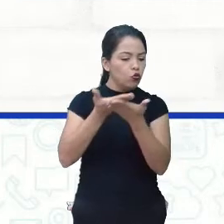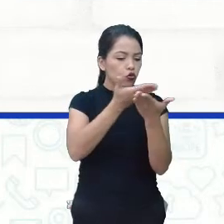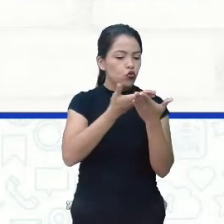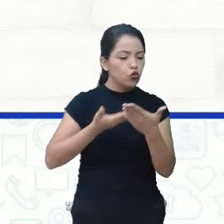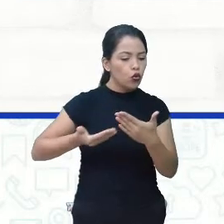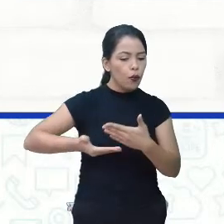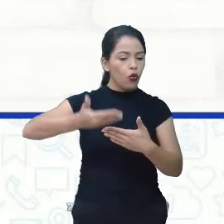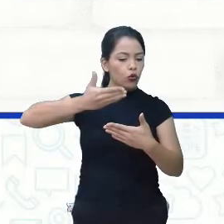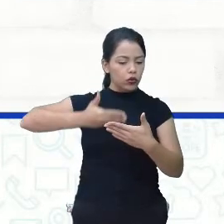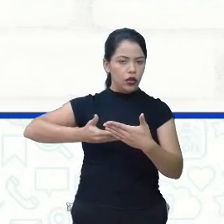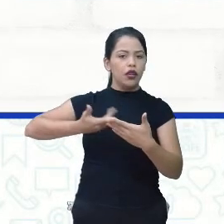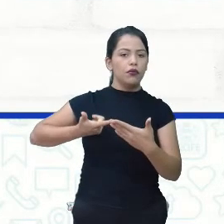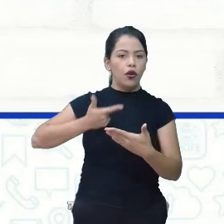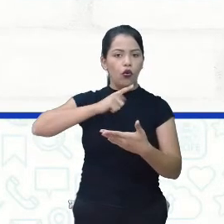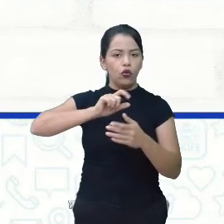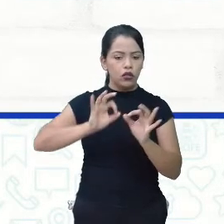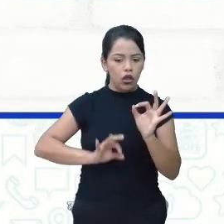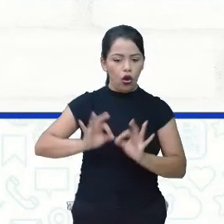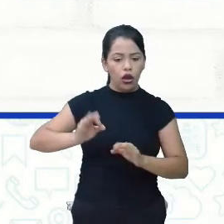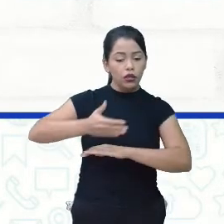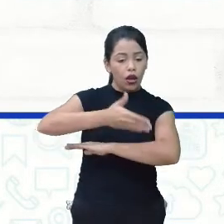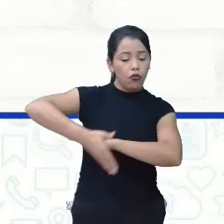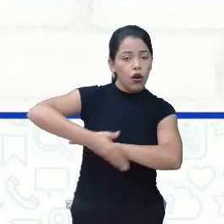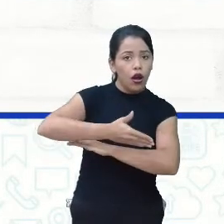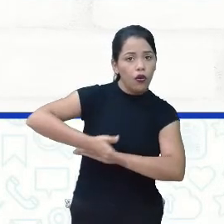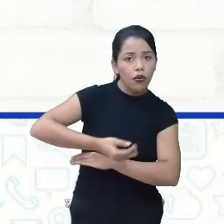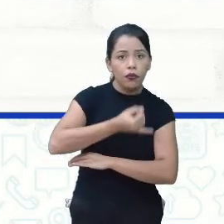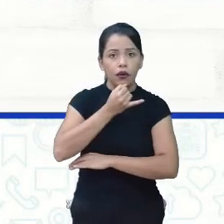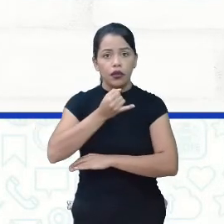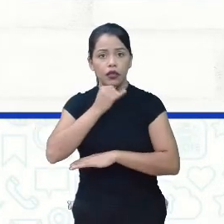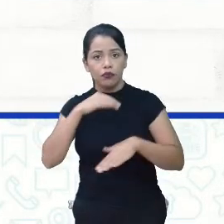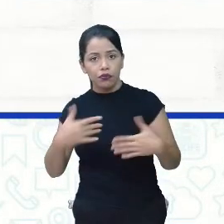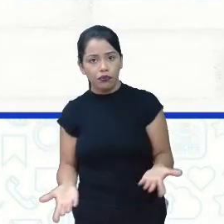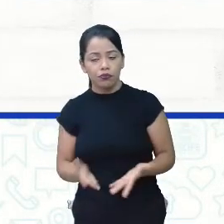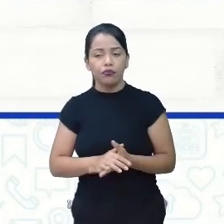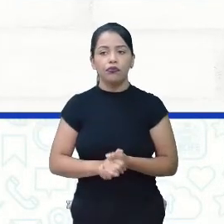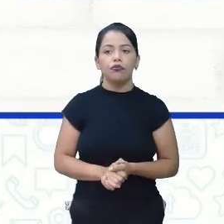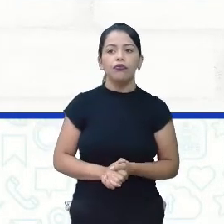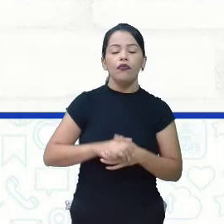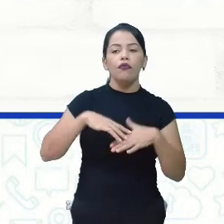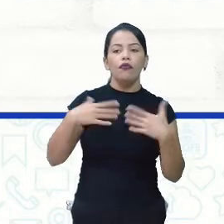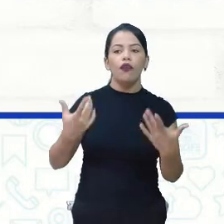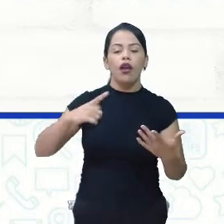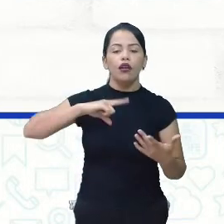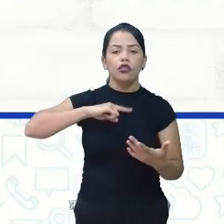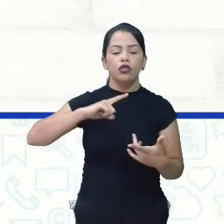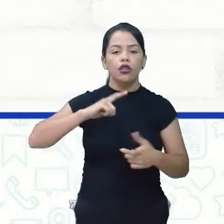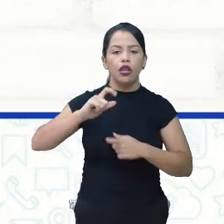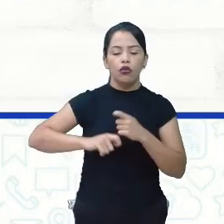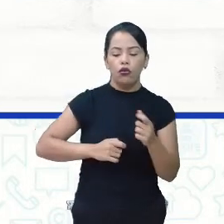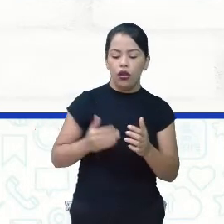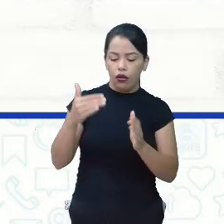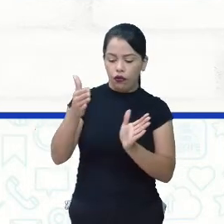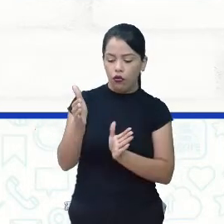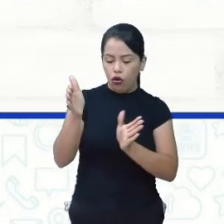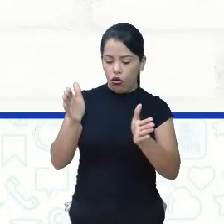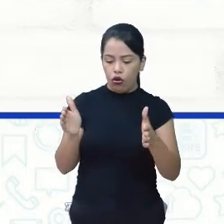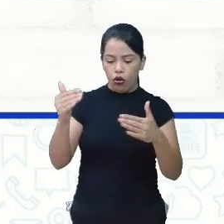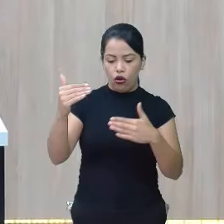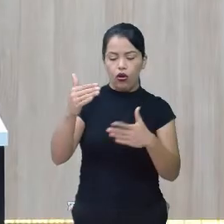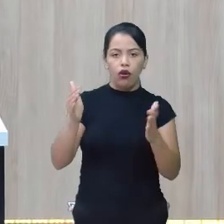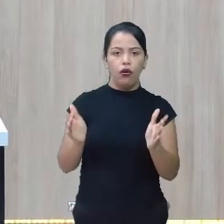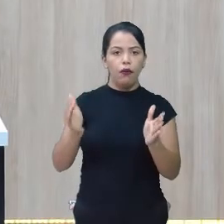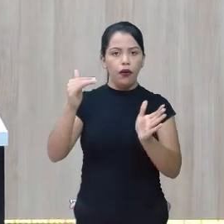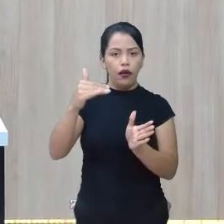gente consiga nivelar a rua, por exemplo, né? A gente tem o formato das caixas de embalagem, seja de